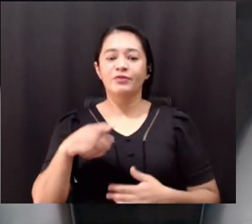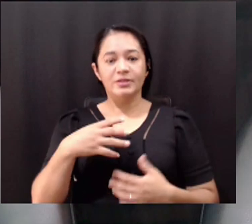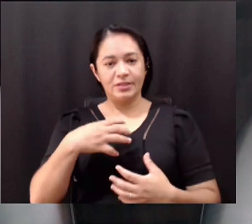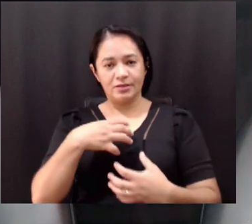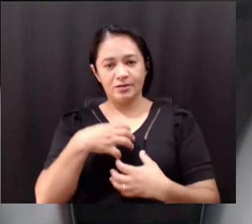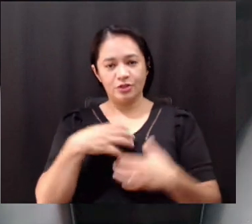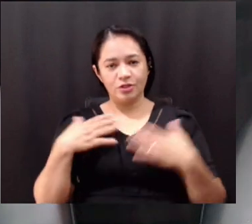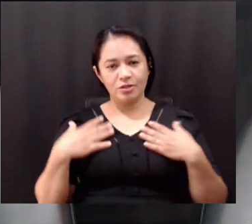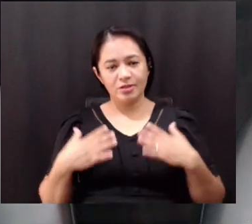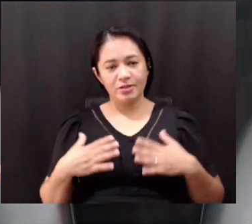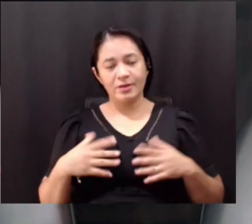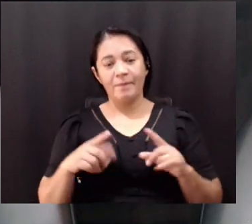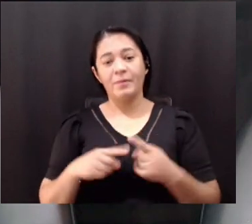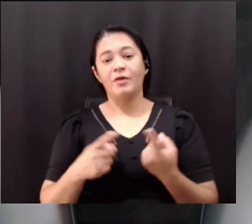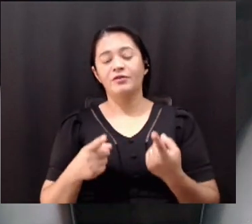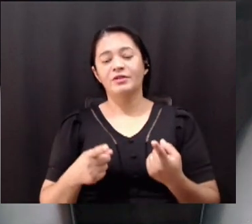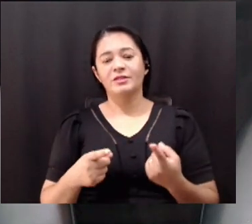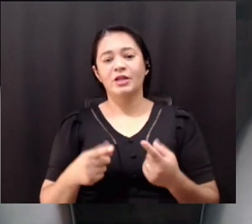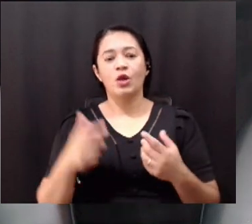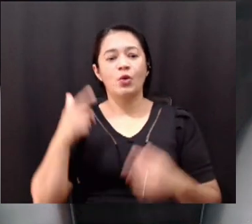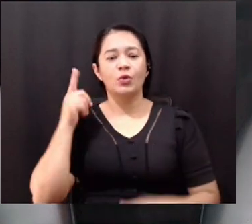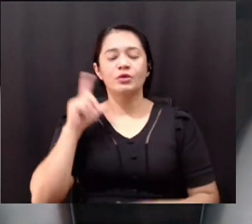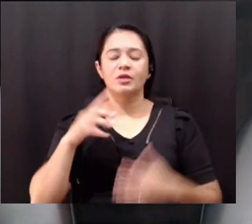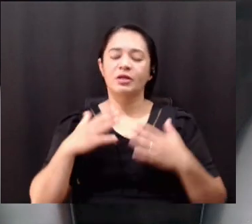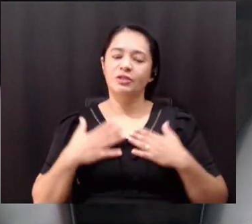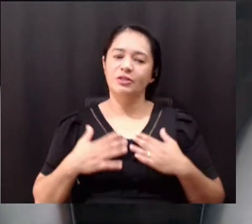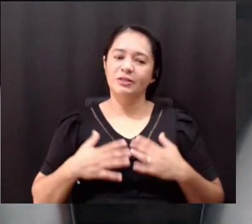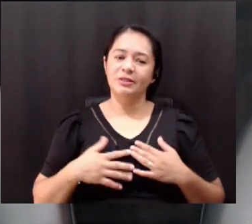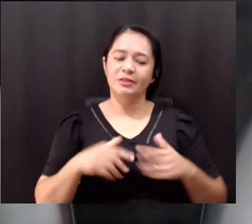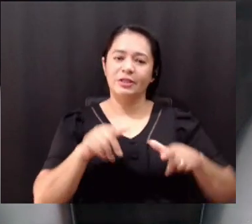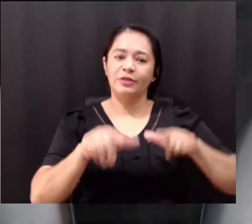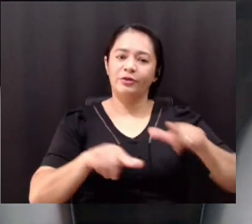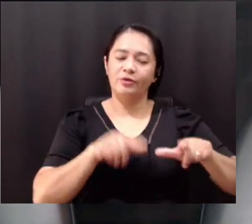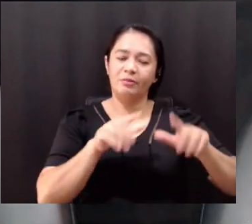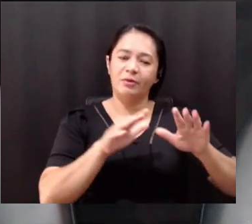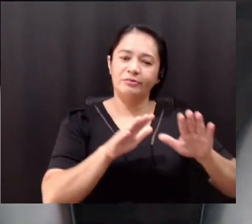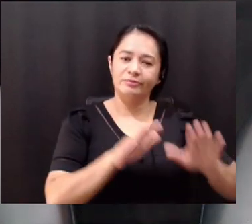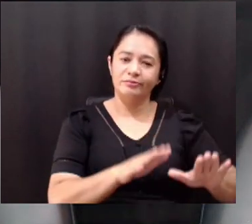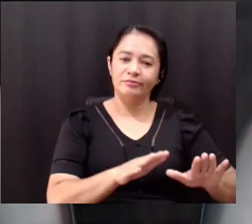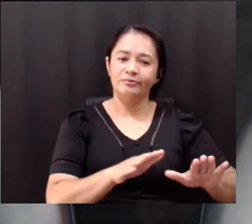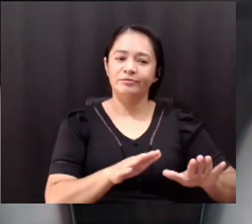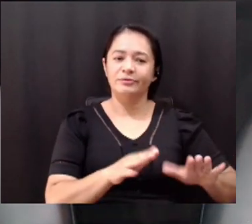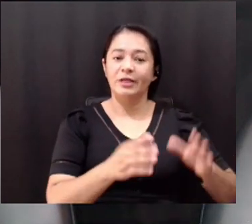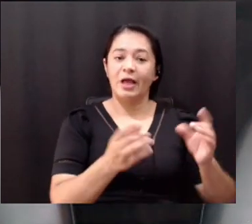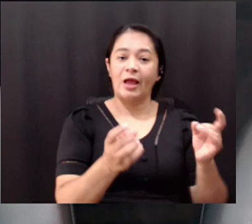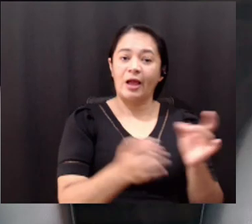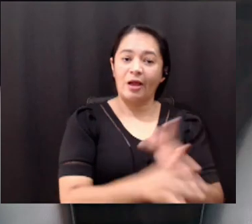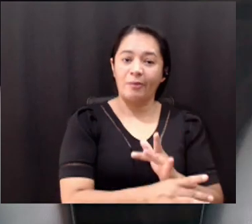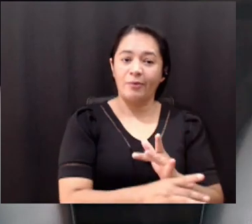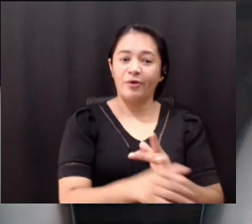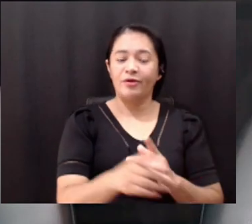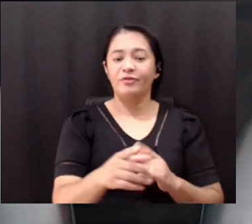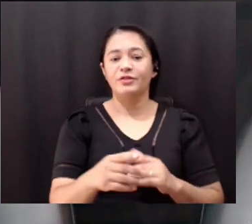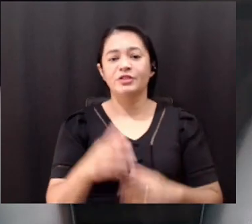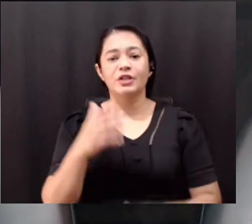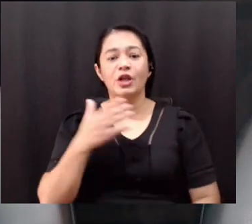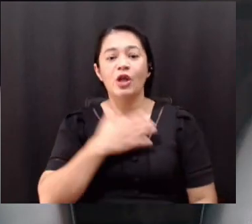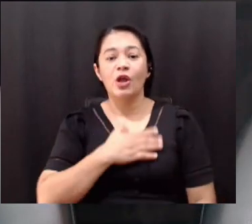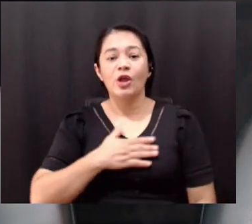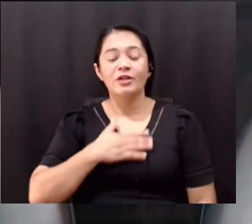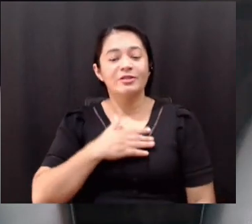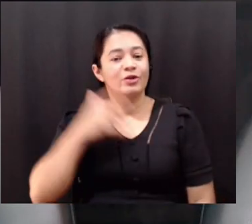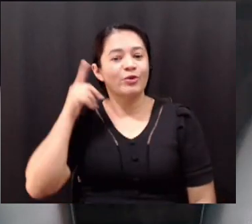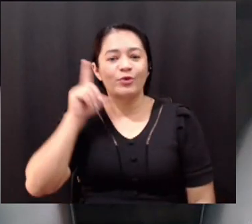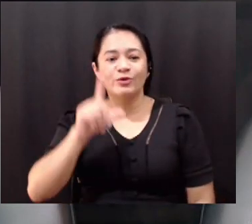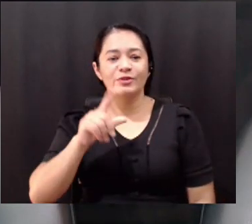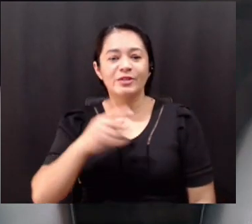se desligar, né, daquele trabalho, você consegue se restaurar, você consegue ter satisfação com a vida. Então,